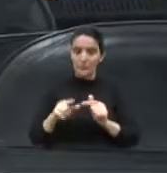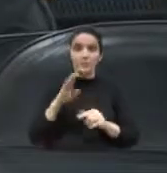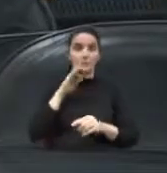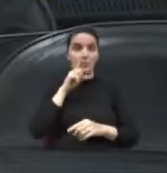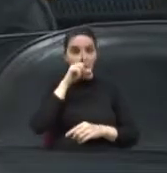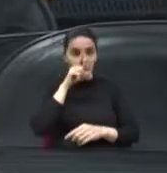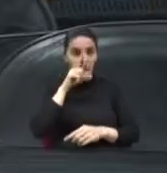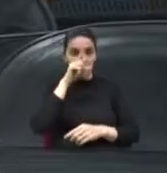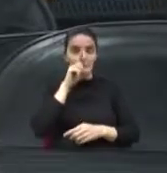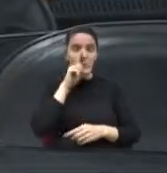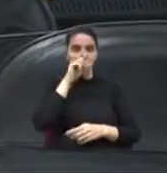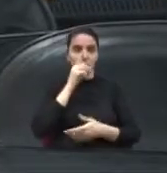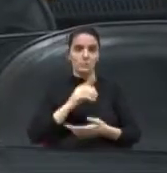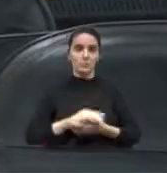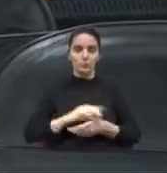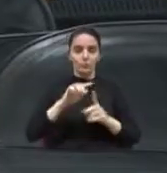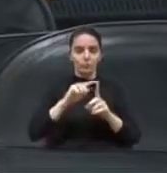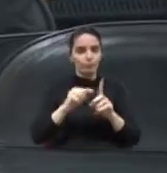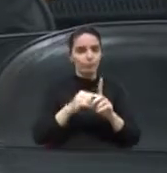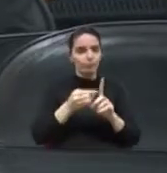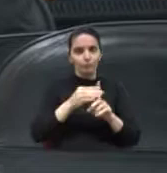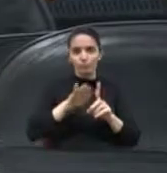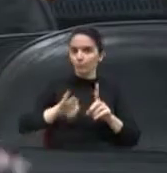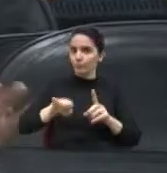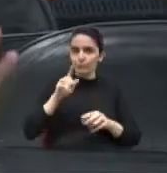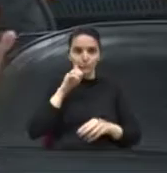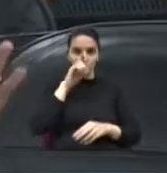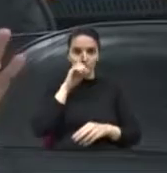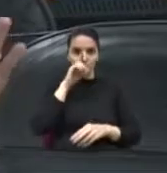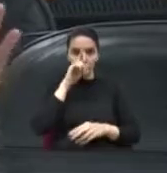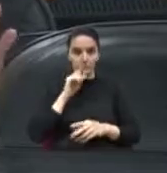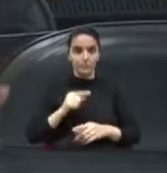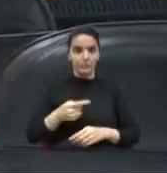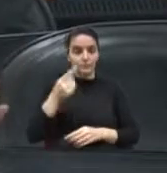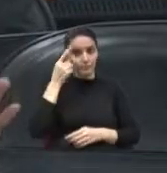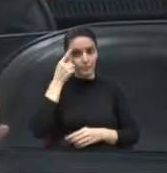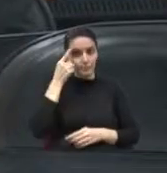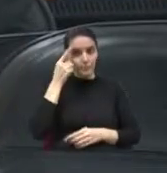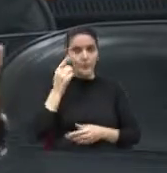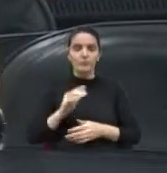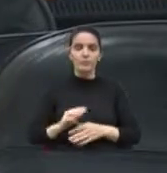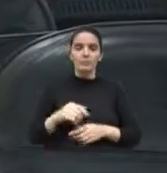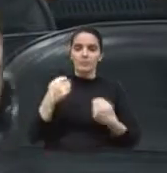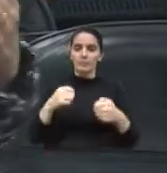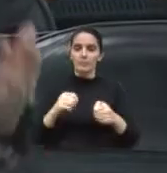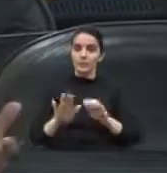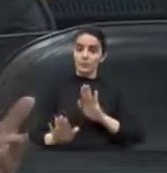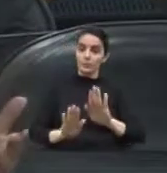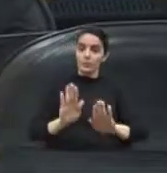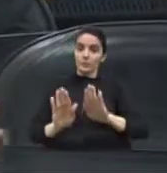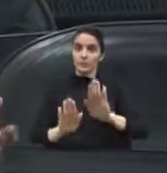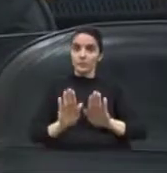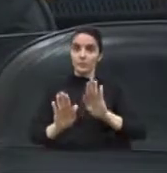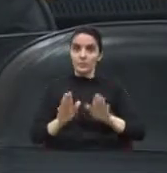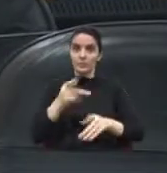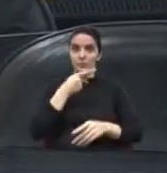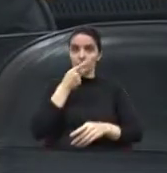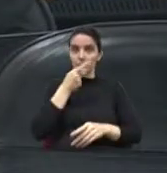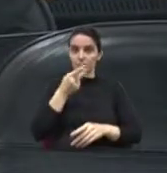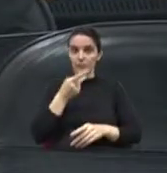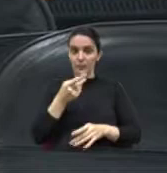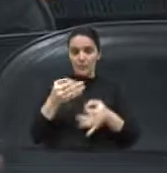qualquer prática relacionada ao aborto. Só acho que nós temos que tomar cuidado para nos manifestar acerca do